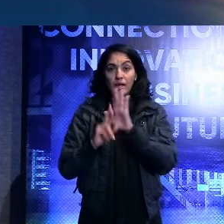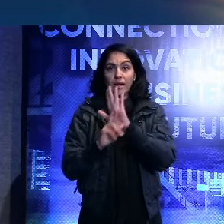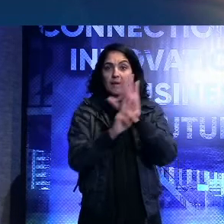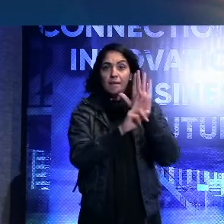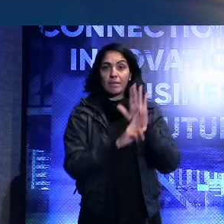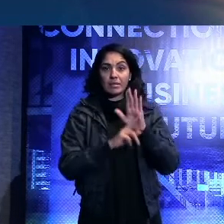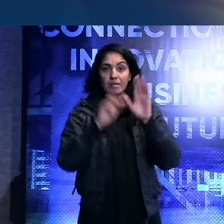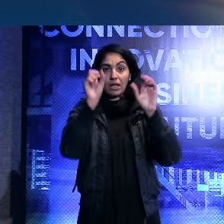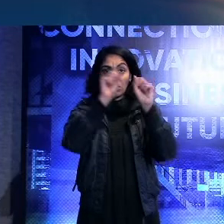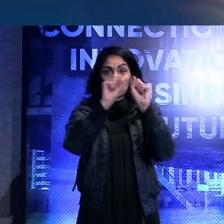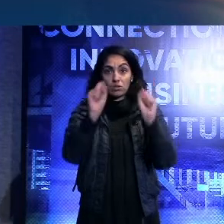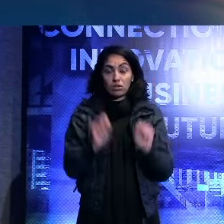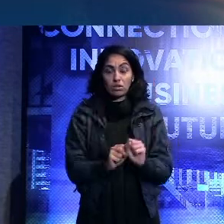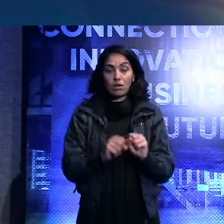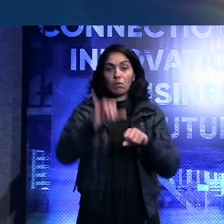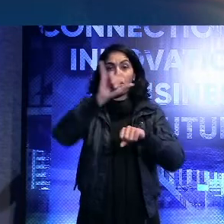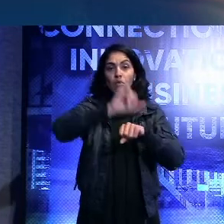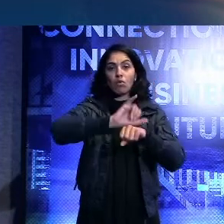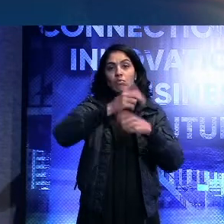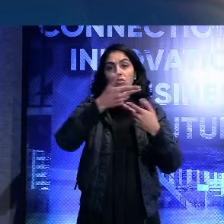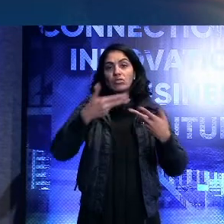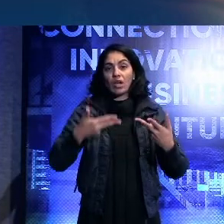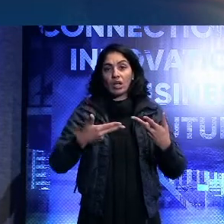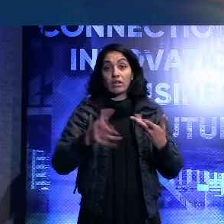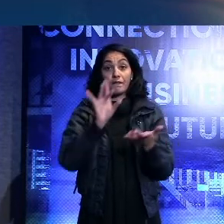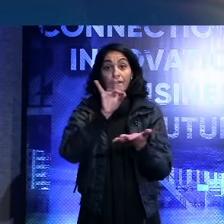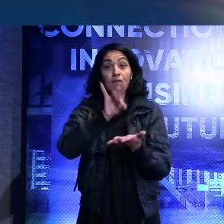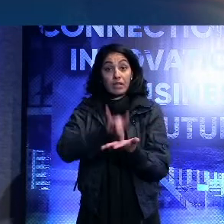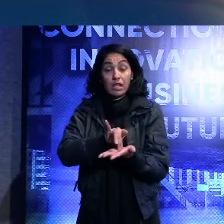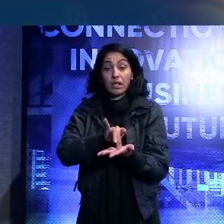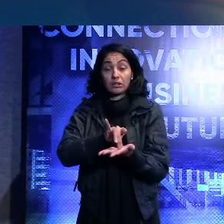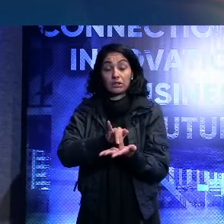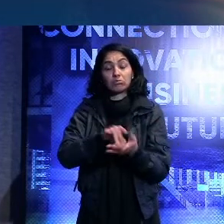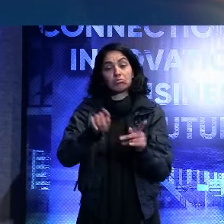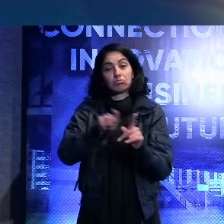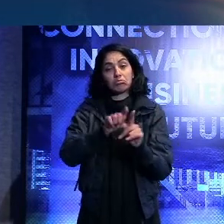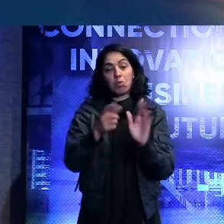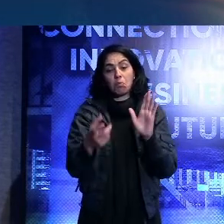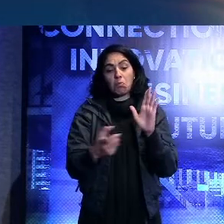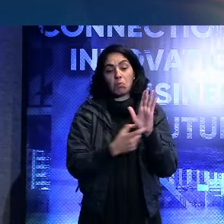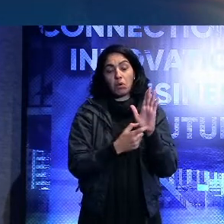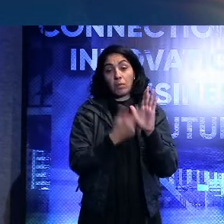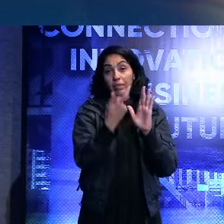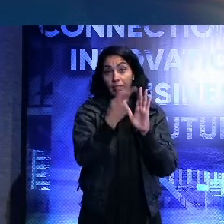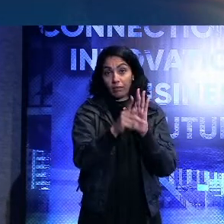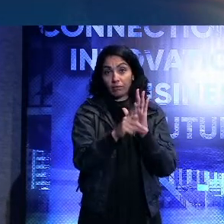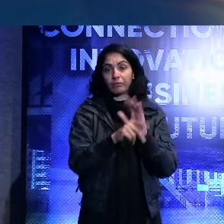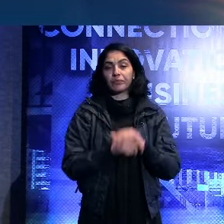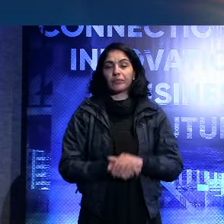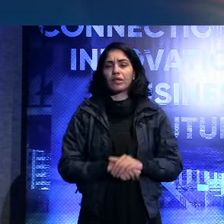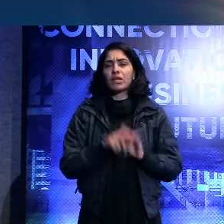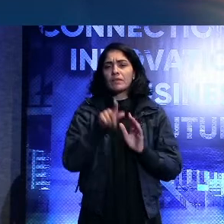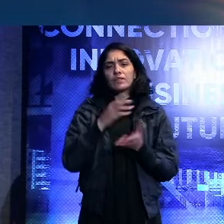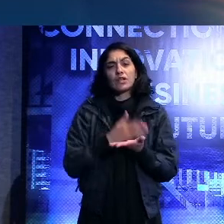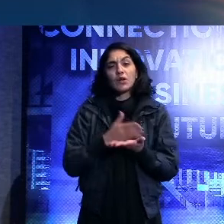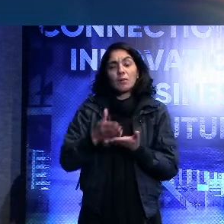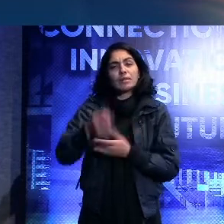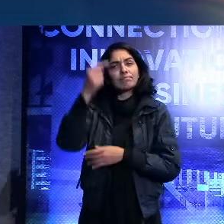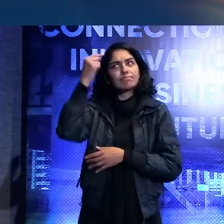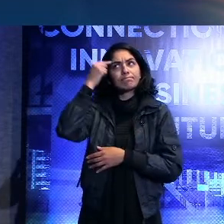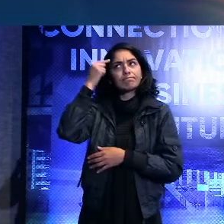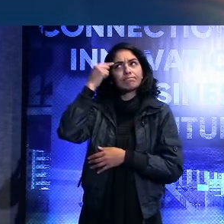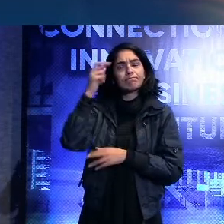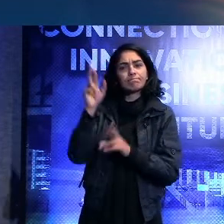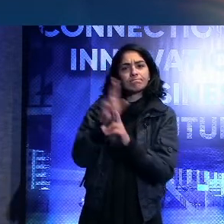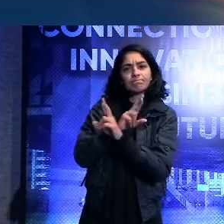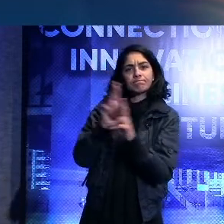sistema objetos e entidades da vida real. E isso, quando você começa a pensar, fazer essa